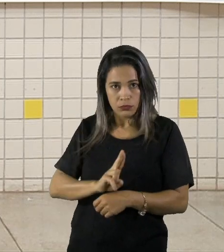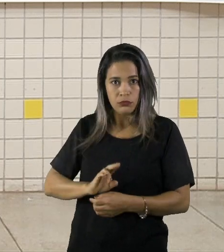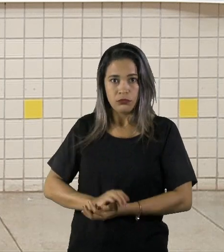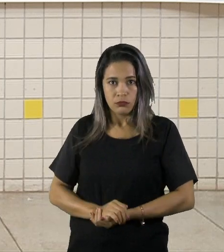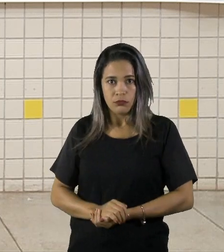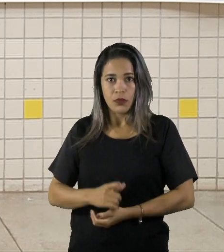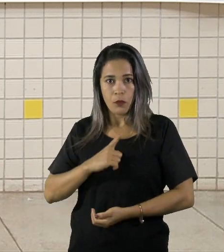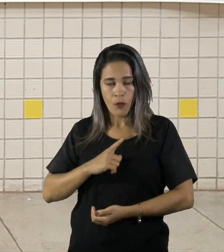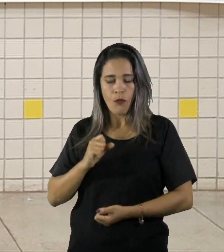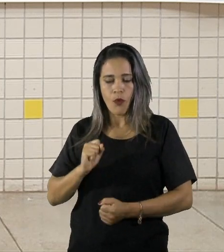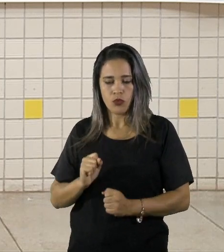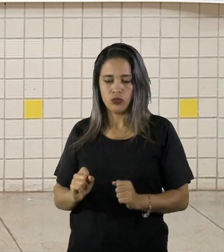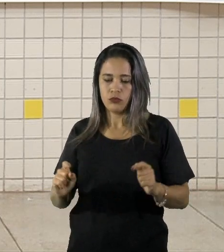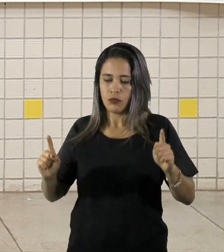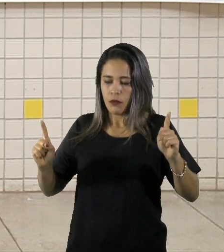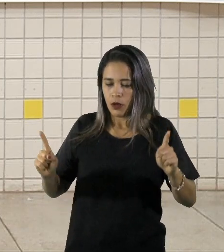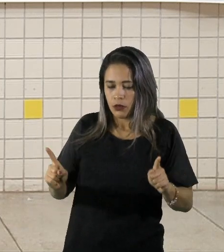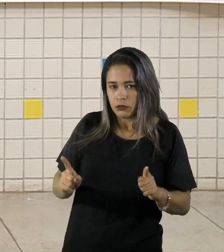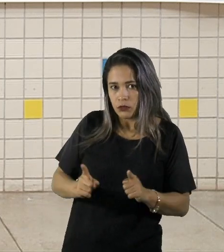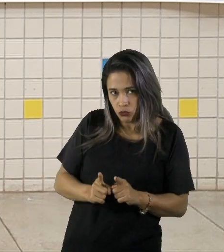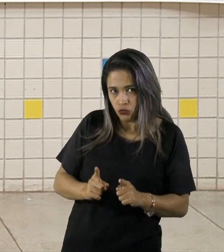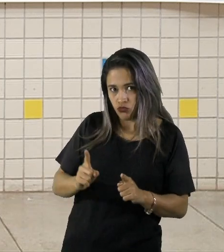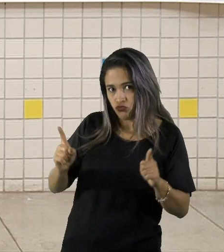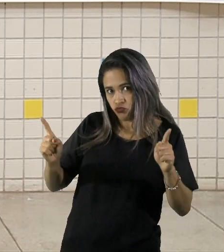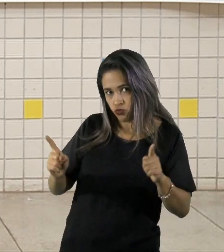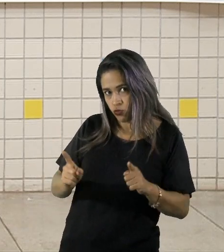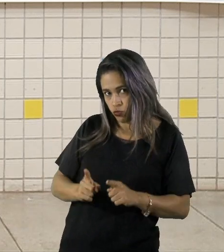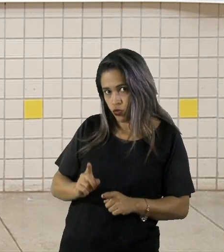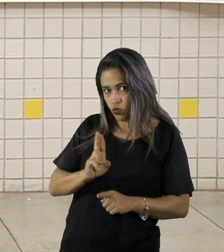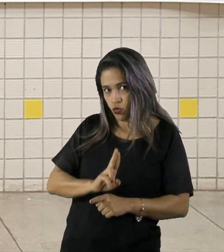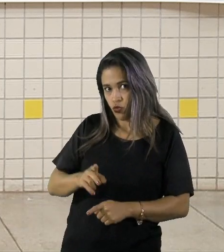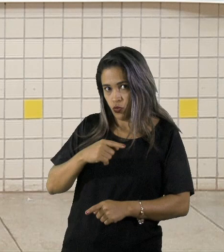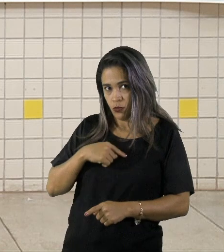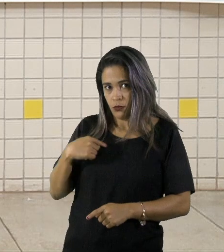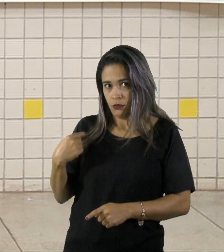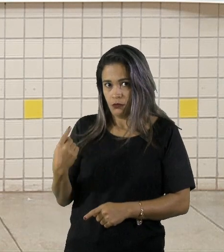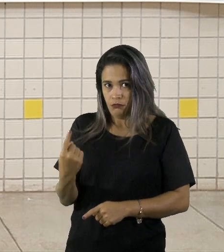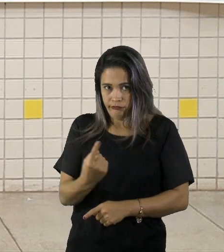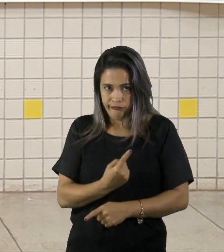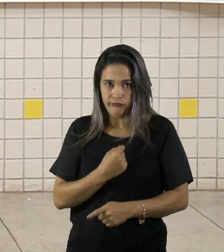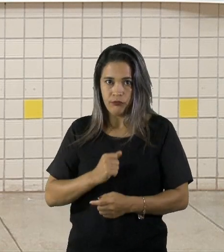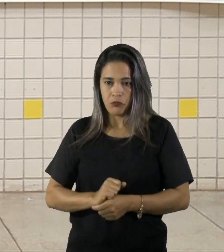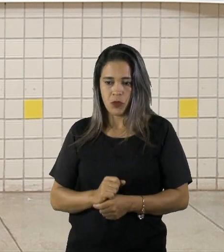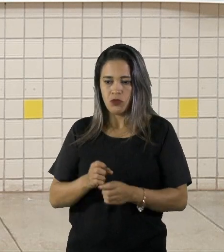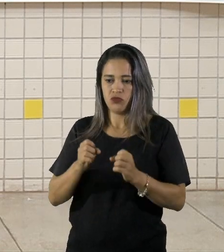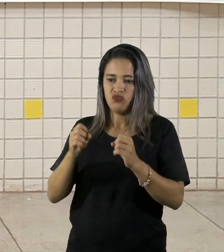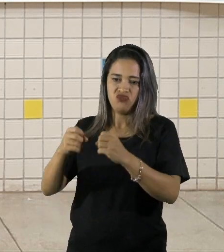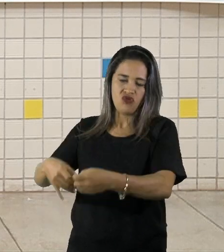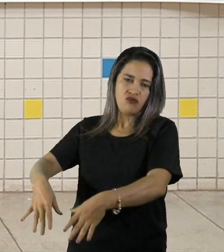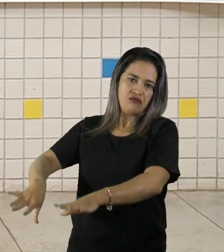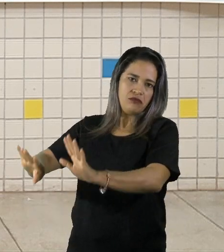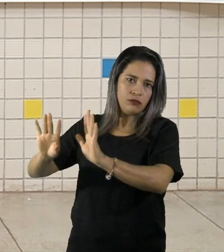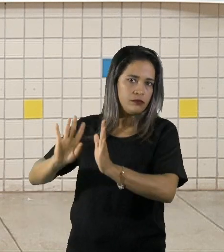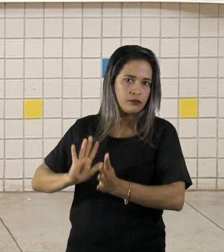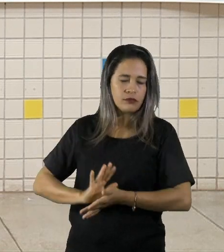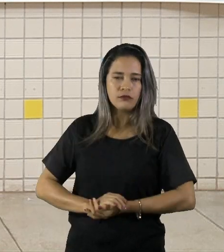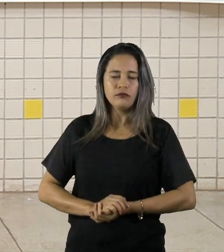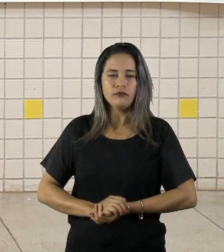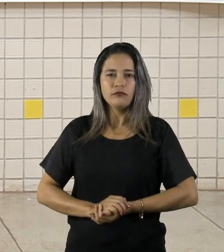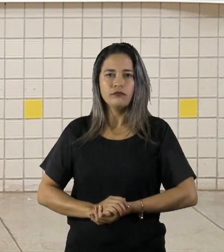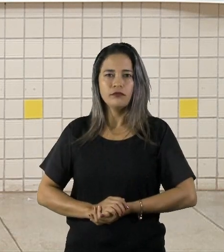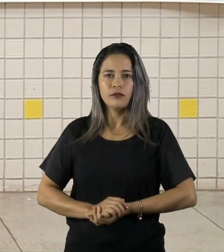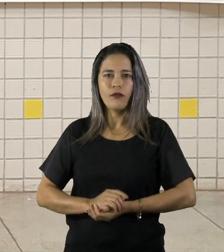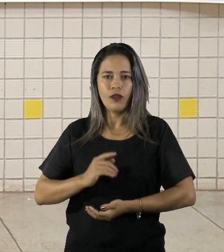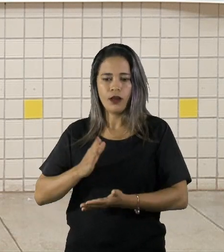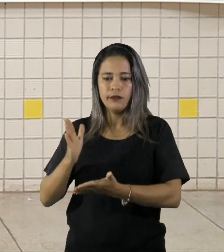pode reduzir o nosso consumo de água, não desperdiçar essa água. Vimos que como é a distribuição